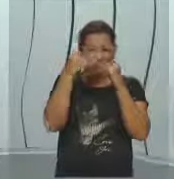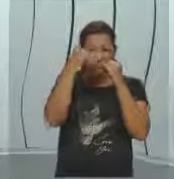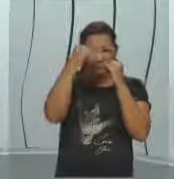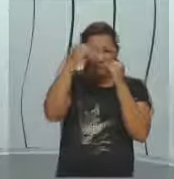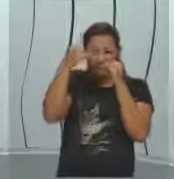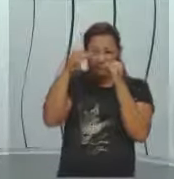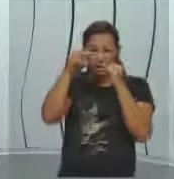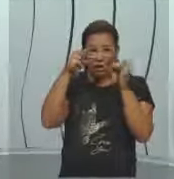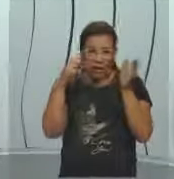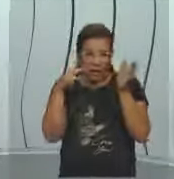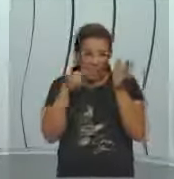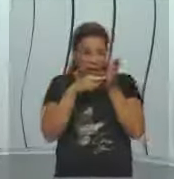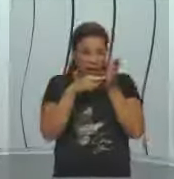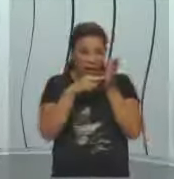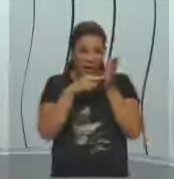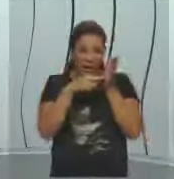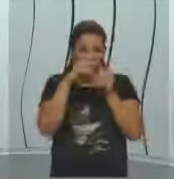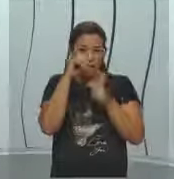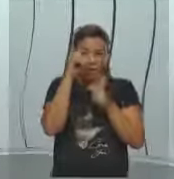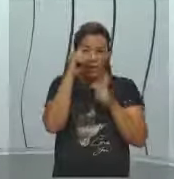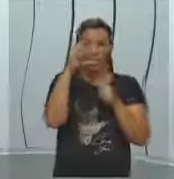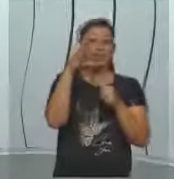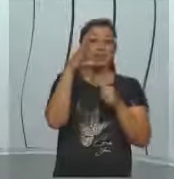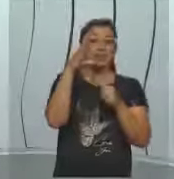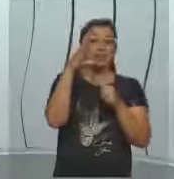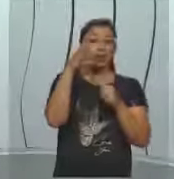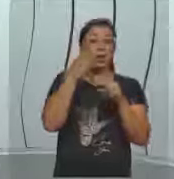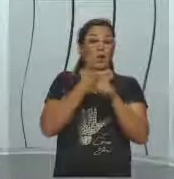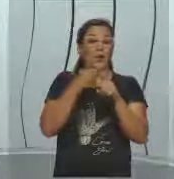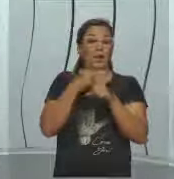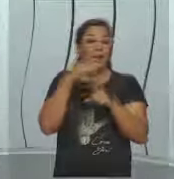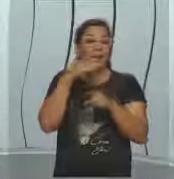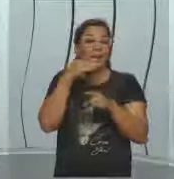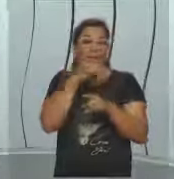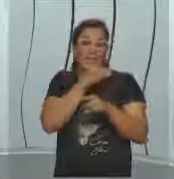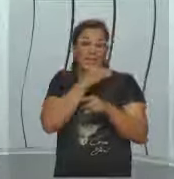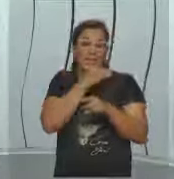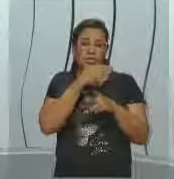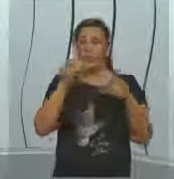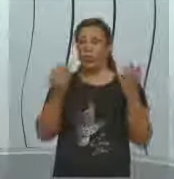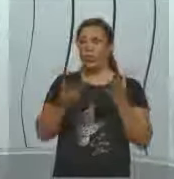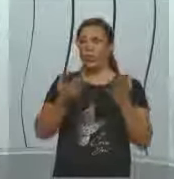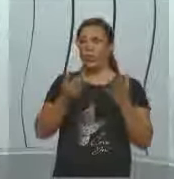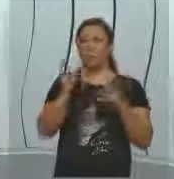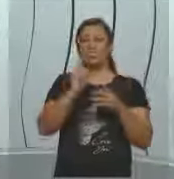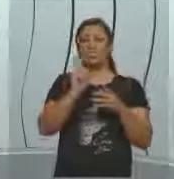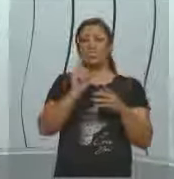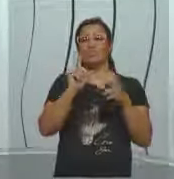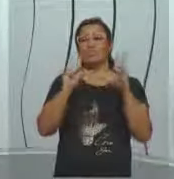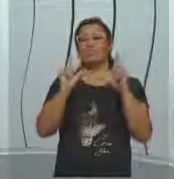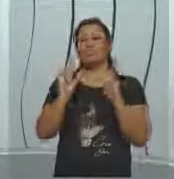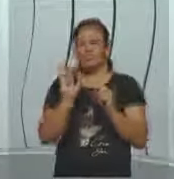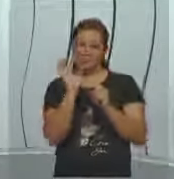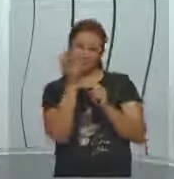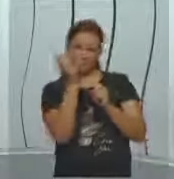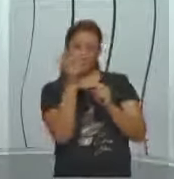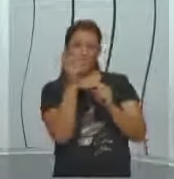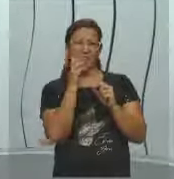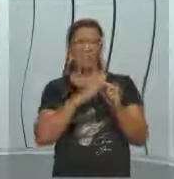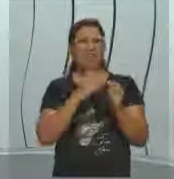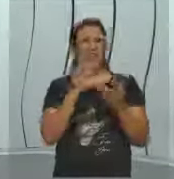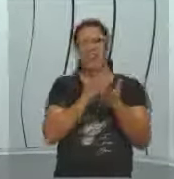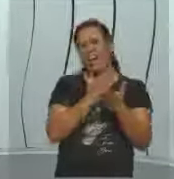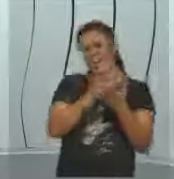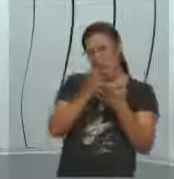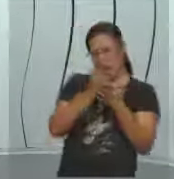você ligava o interruptor, ele acendia porque ele esquentava. Hoje em dia você não trabalha muito com lâmpada de filamento. Tem um caso ou outro que você